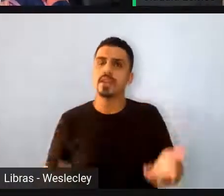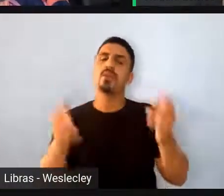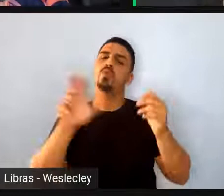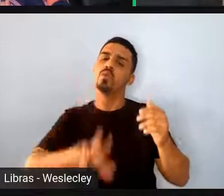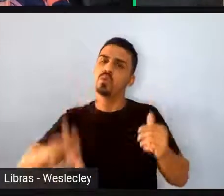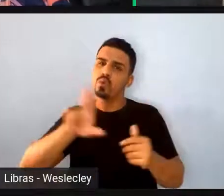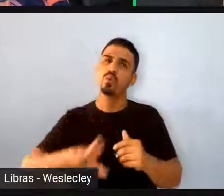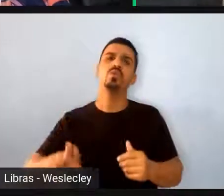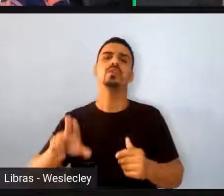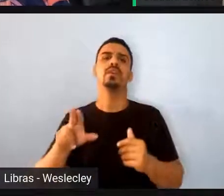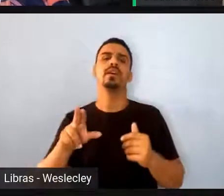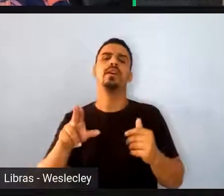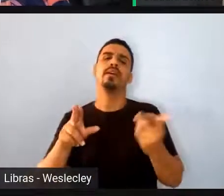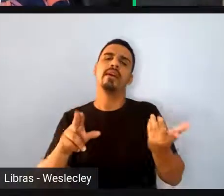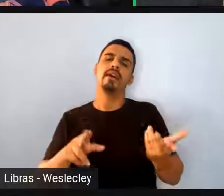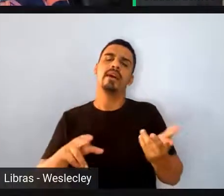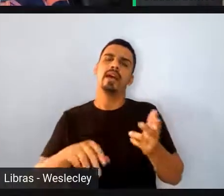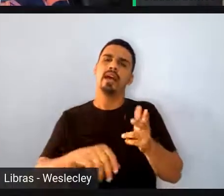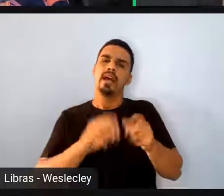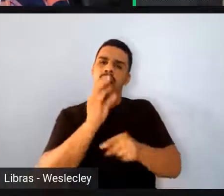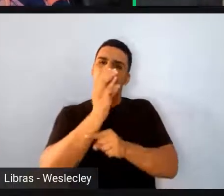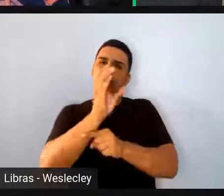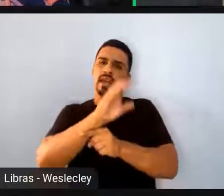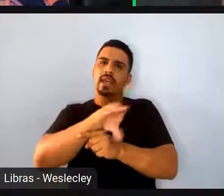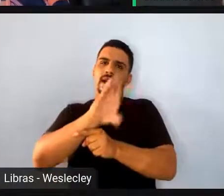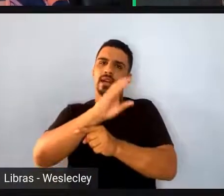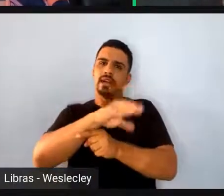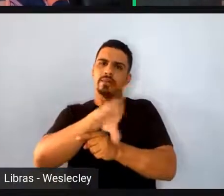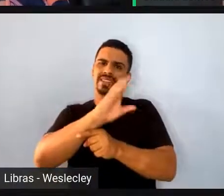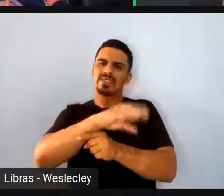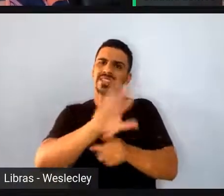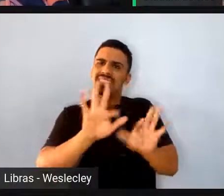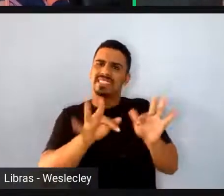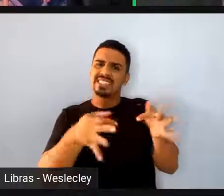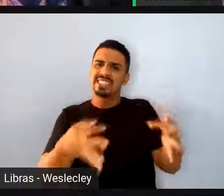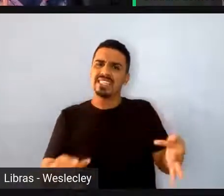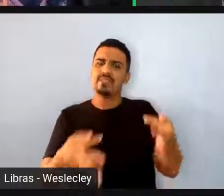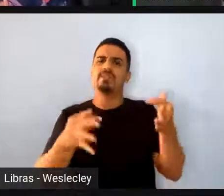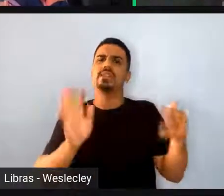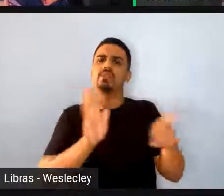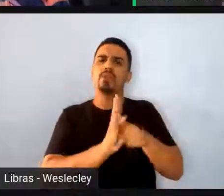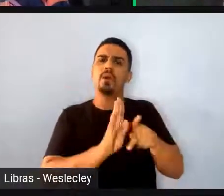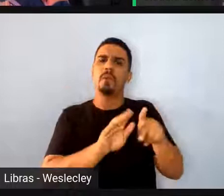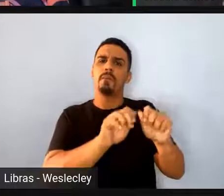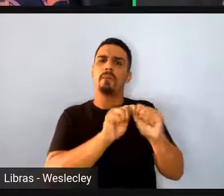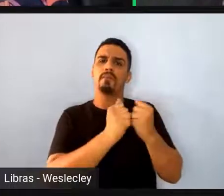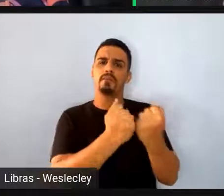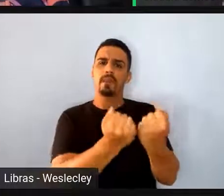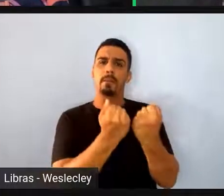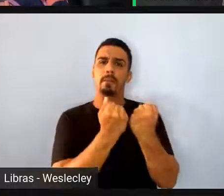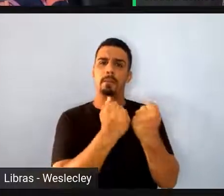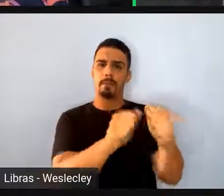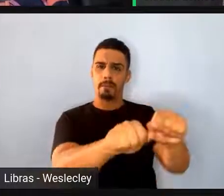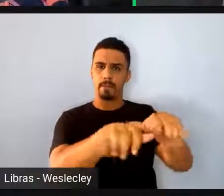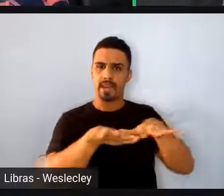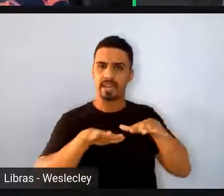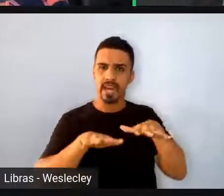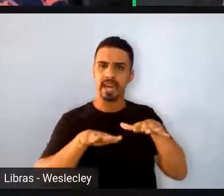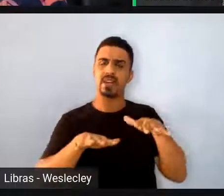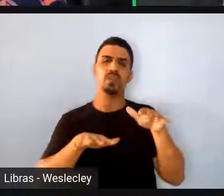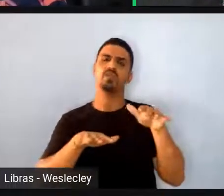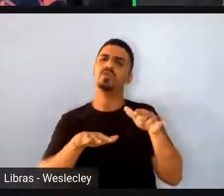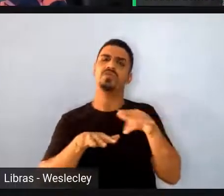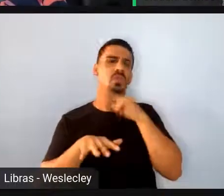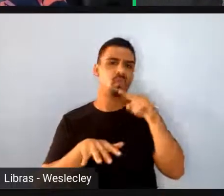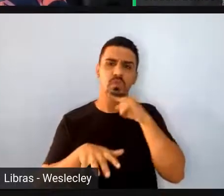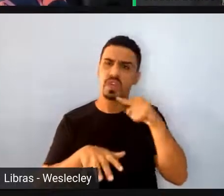ainda câmeras de segurança, como se fossem aquelas câmeras bem simples, sabe, de plenário, que você não consegue nem ver direito, não tem nenhum crédito, enfim.